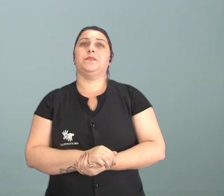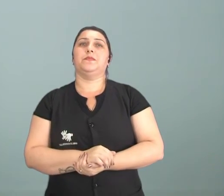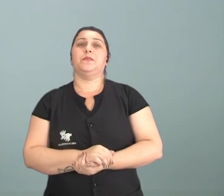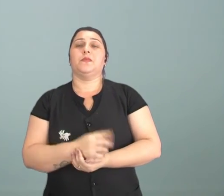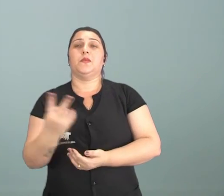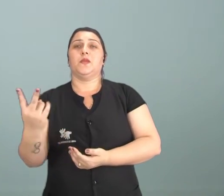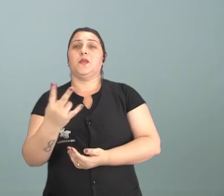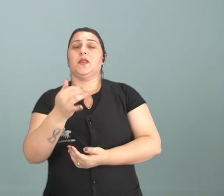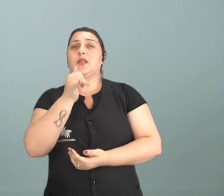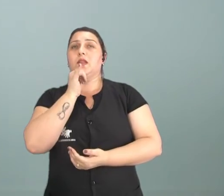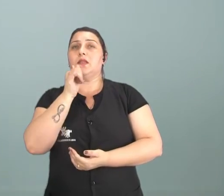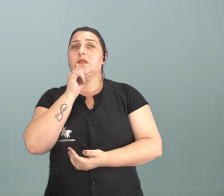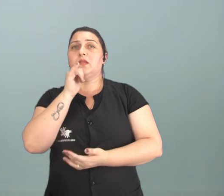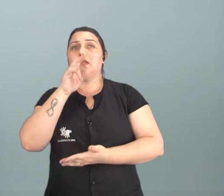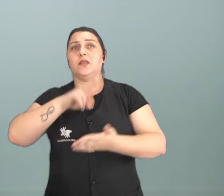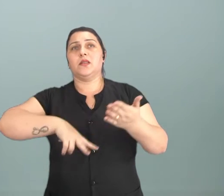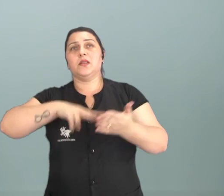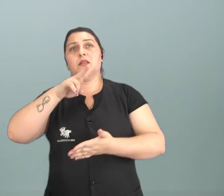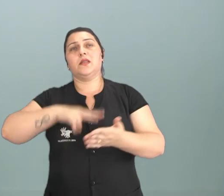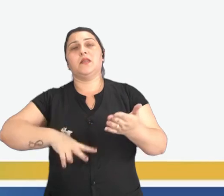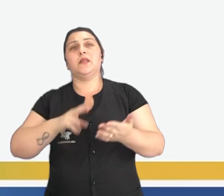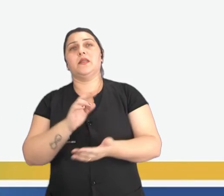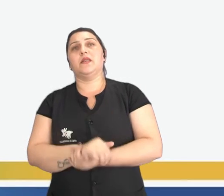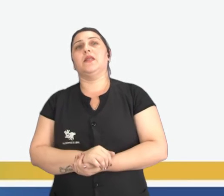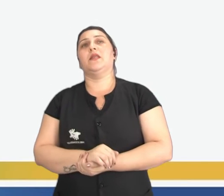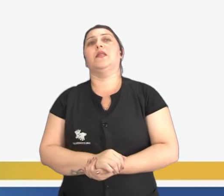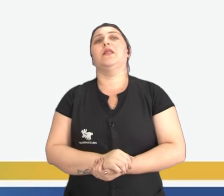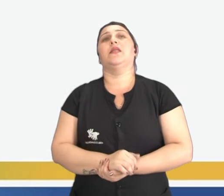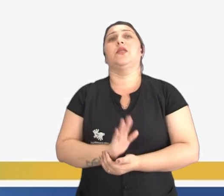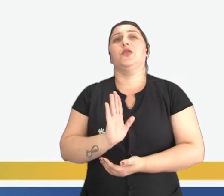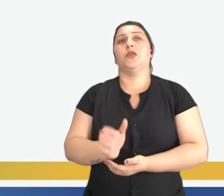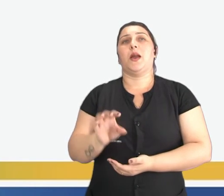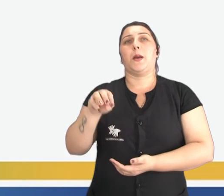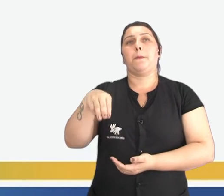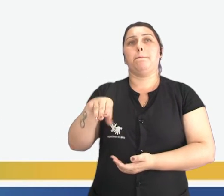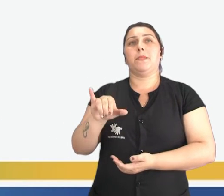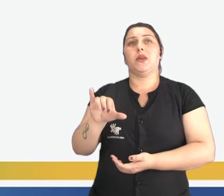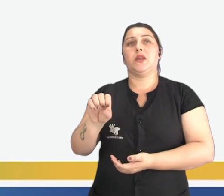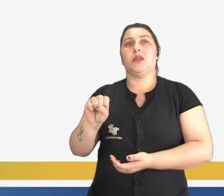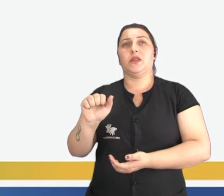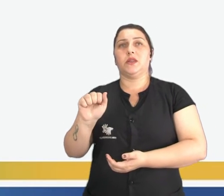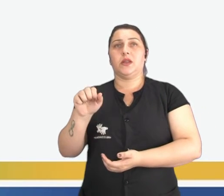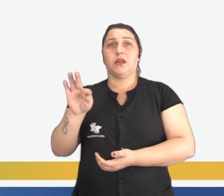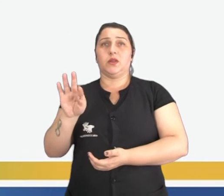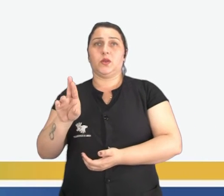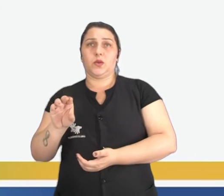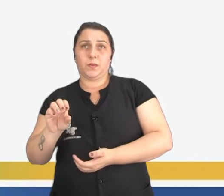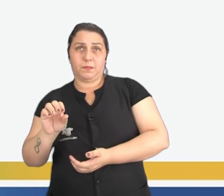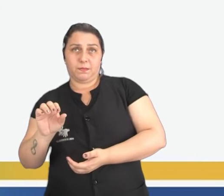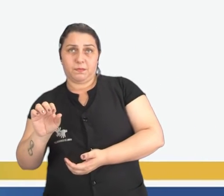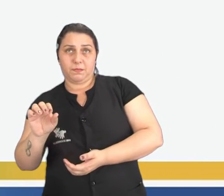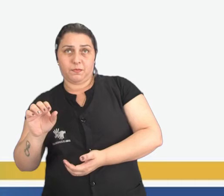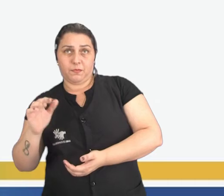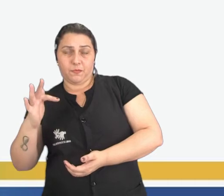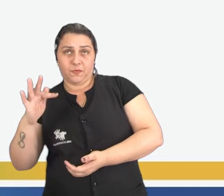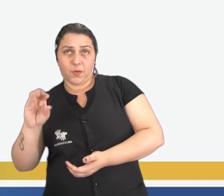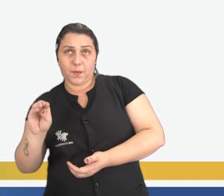dois exemplos. Vamos continuar na leitura aí do texto. Vamos lá. Já a misantropia ou antropofobia,